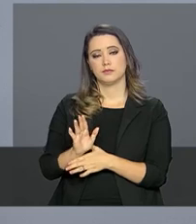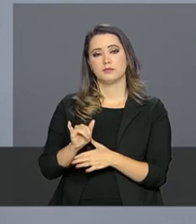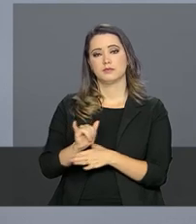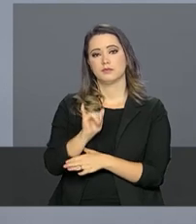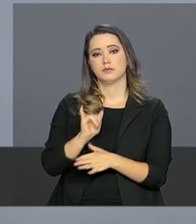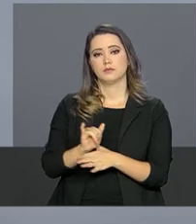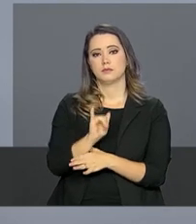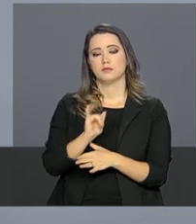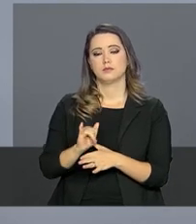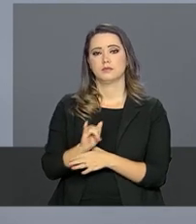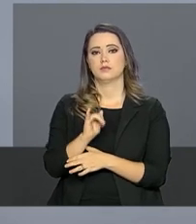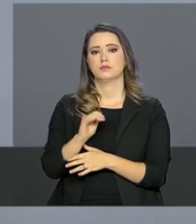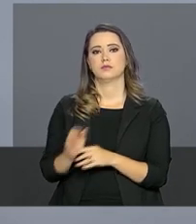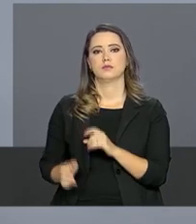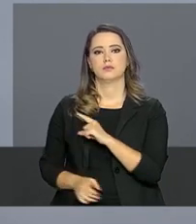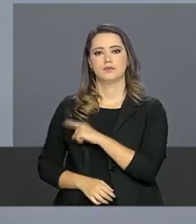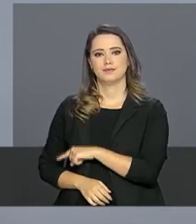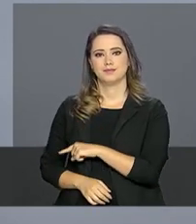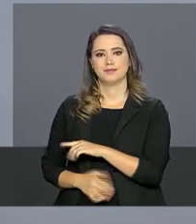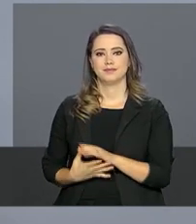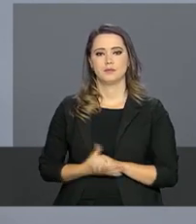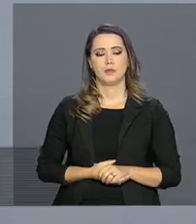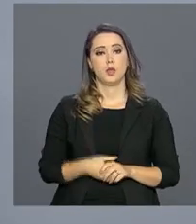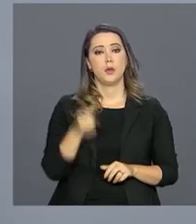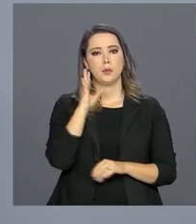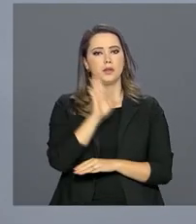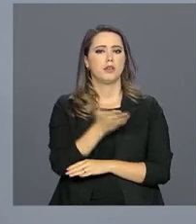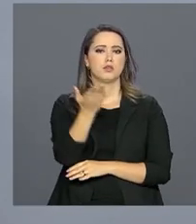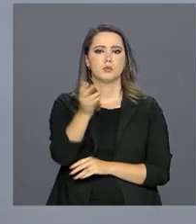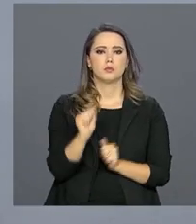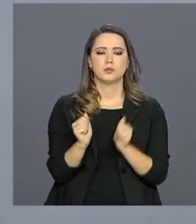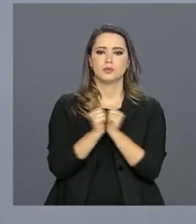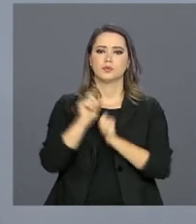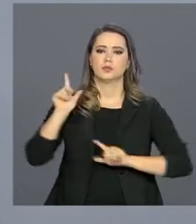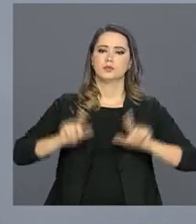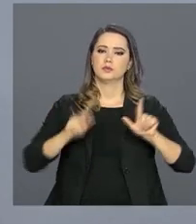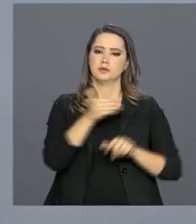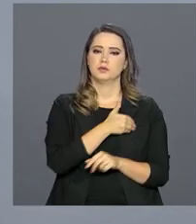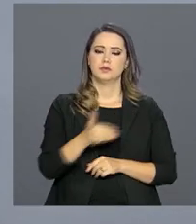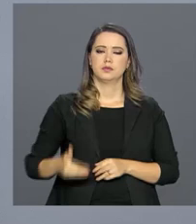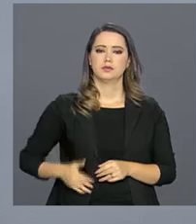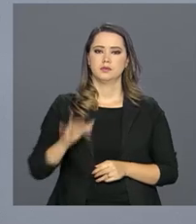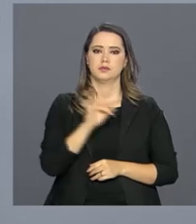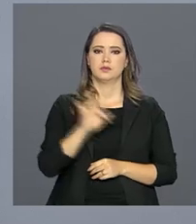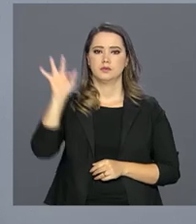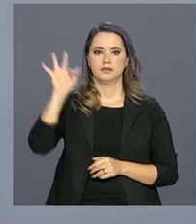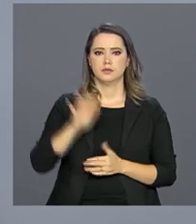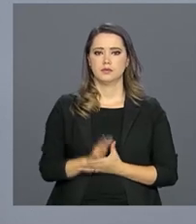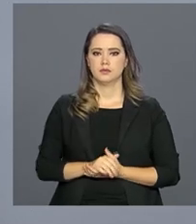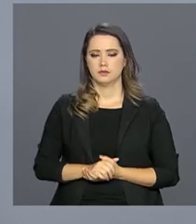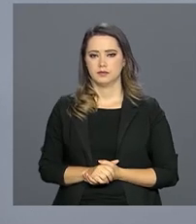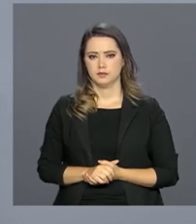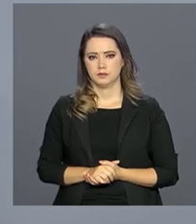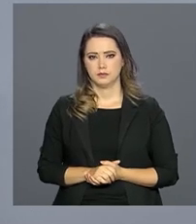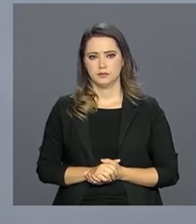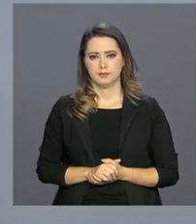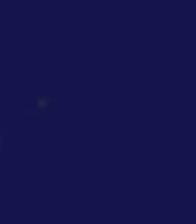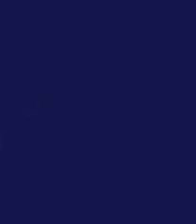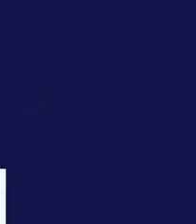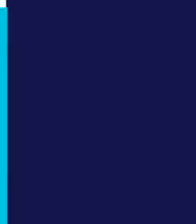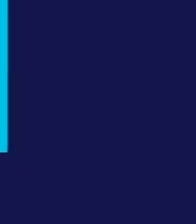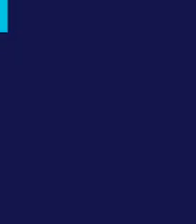disponíveis em nosso canal no youtube uma boa tarde pra você continue com a gente aqui na nbr a tv do governo federal